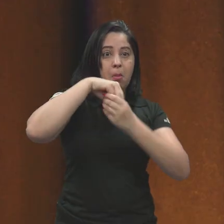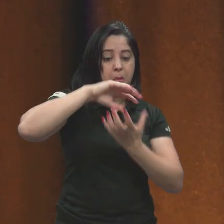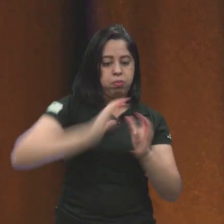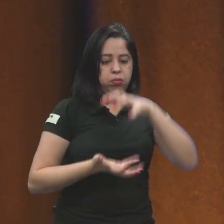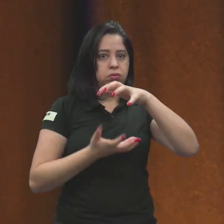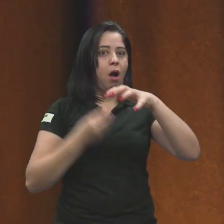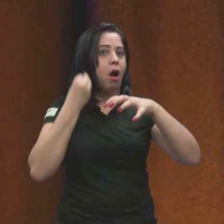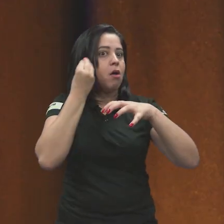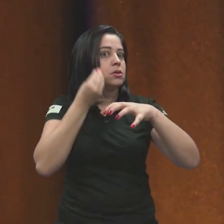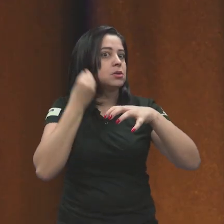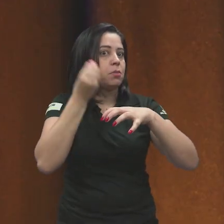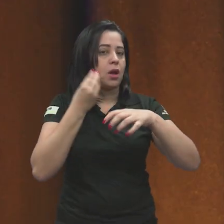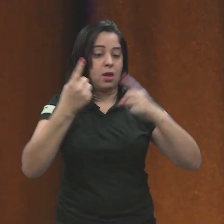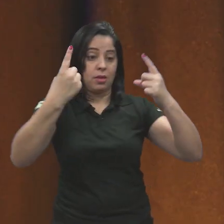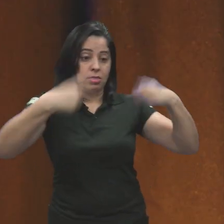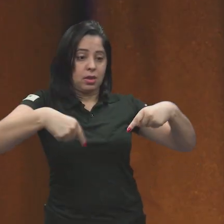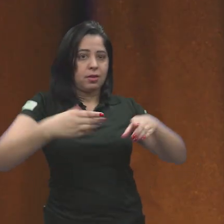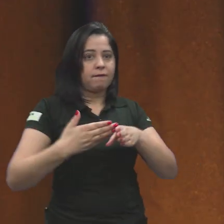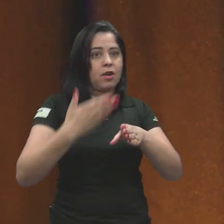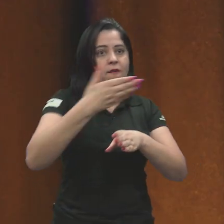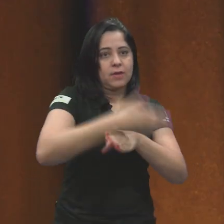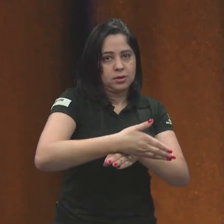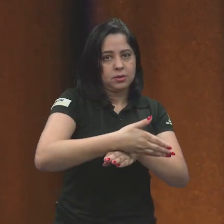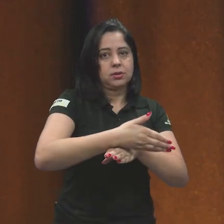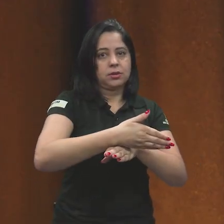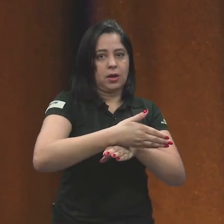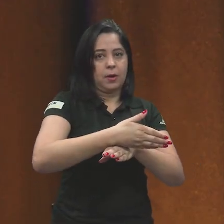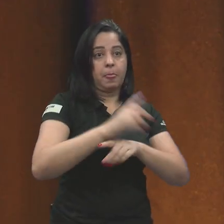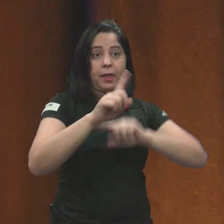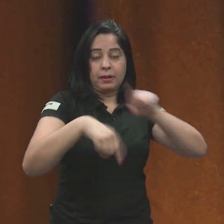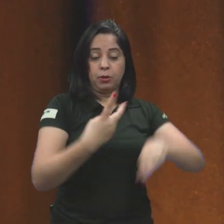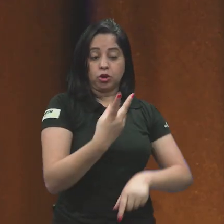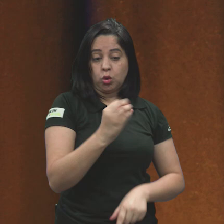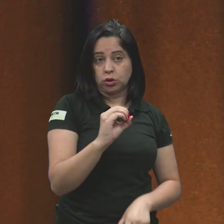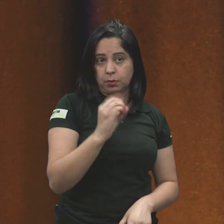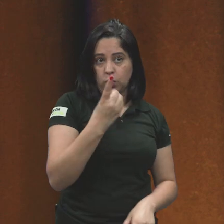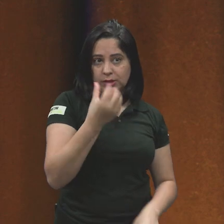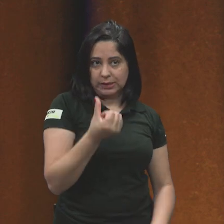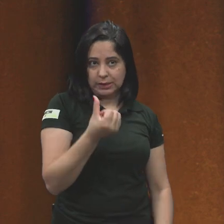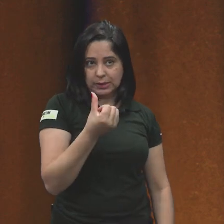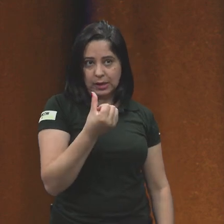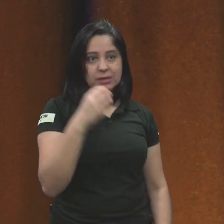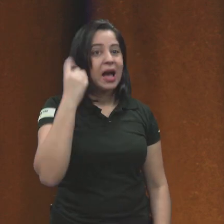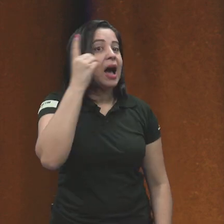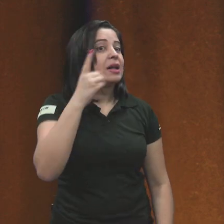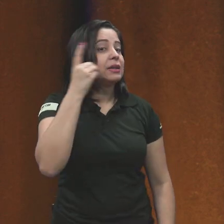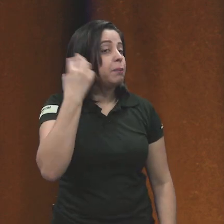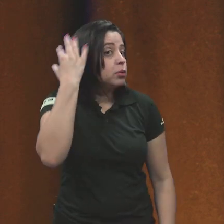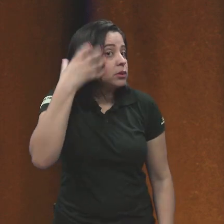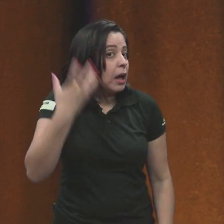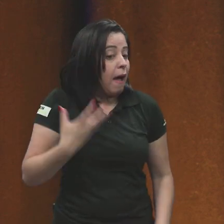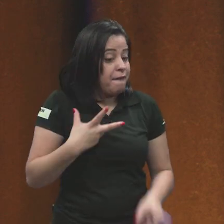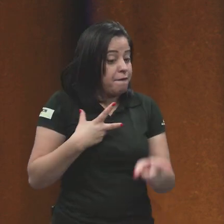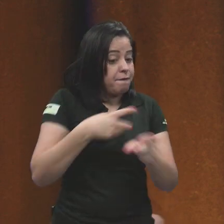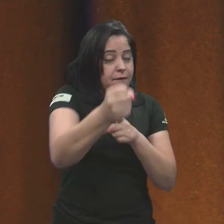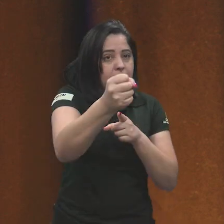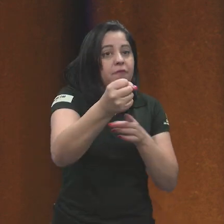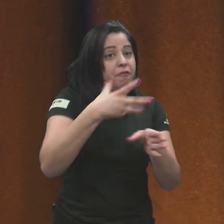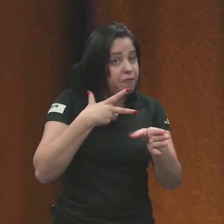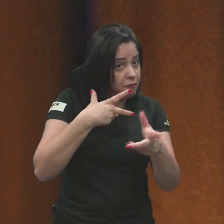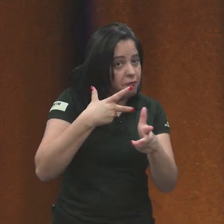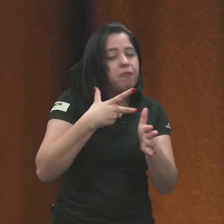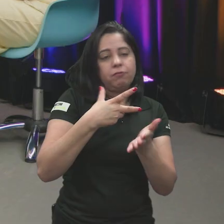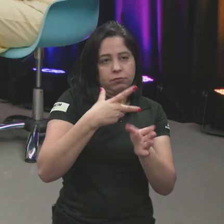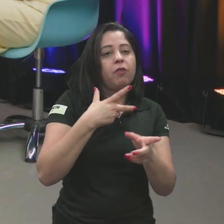caminho, enfrentar os desafios e vencer a eleição com a Letícia em 2016. Num cenário